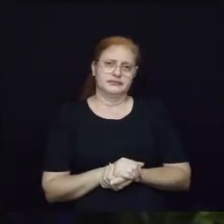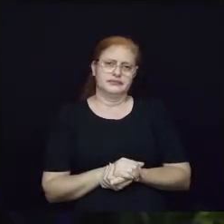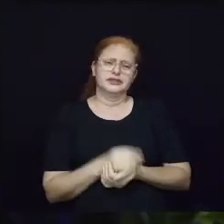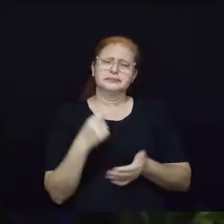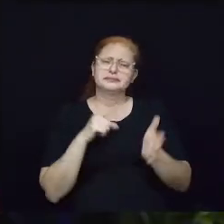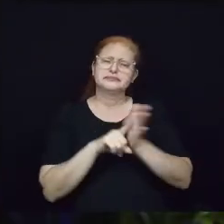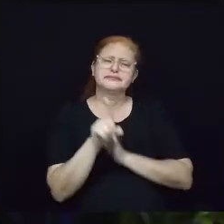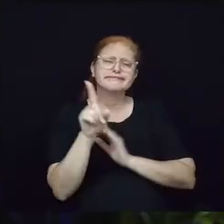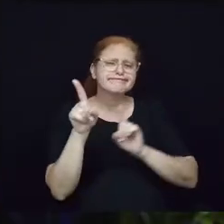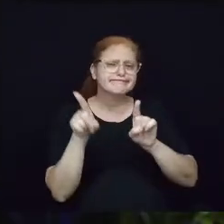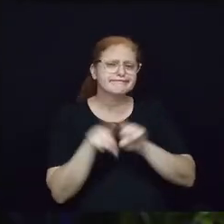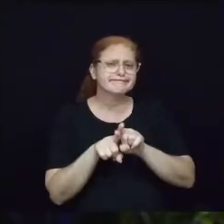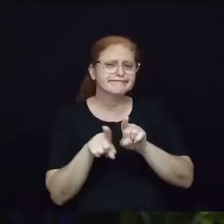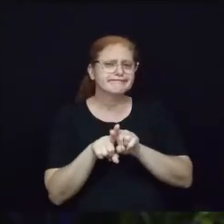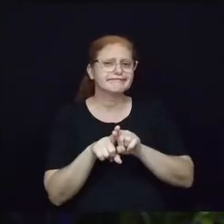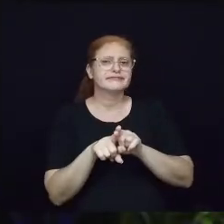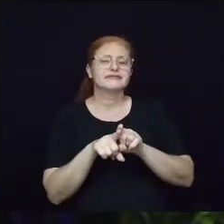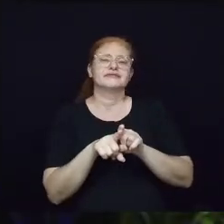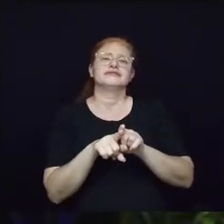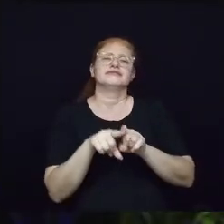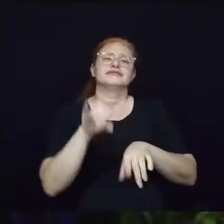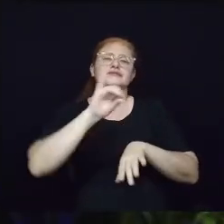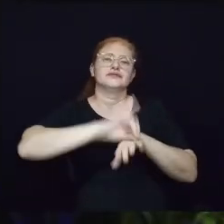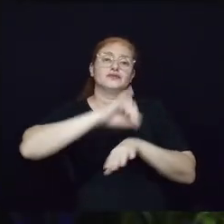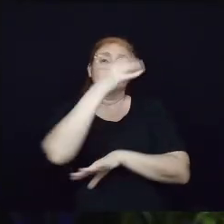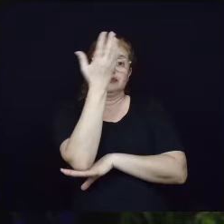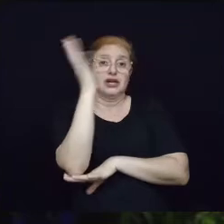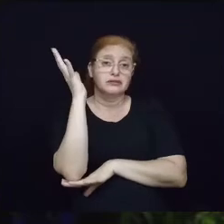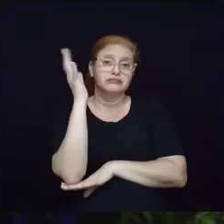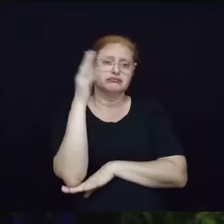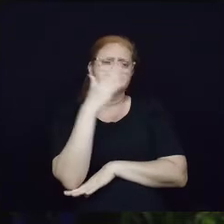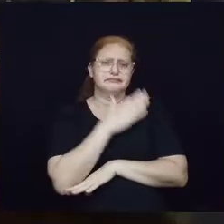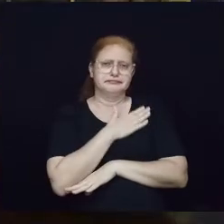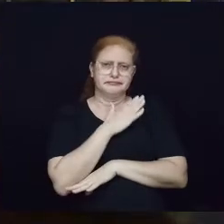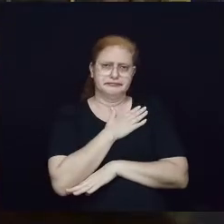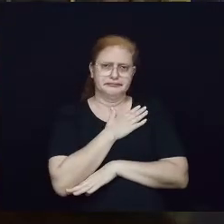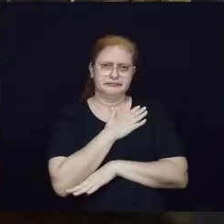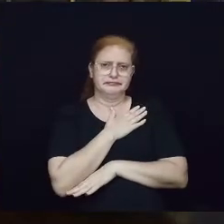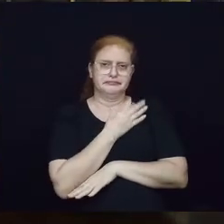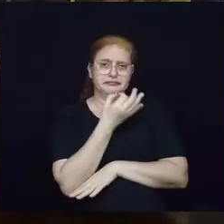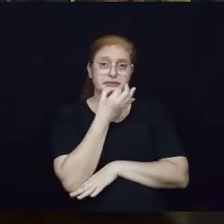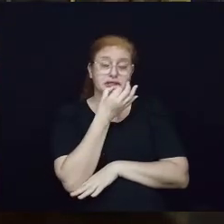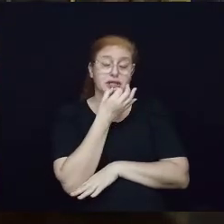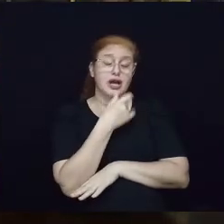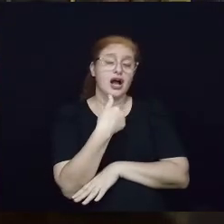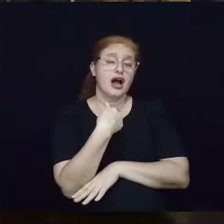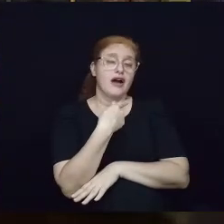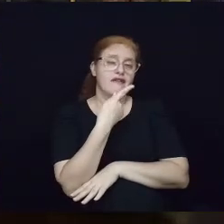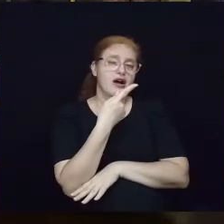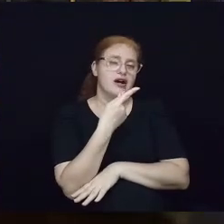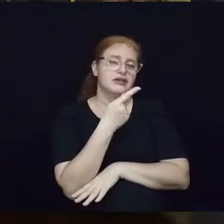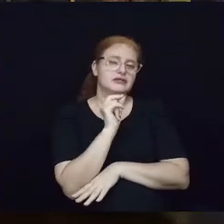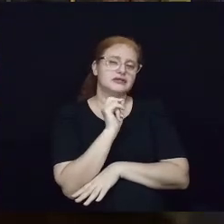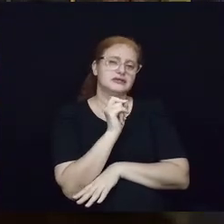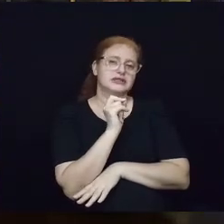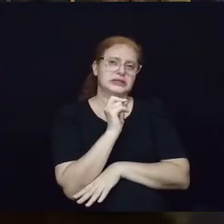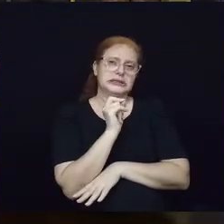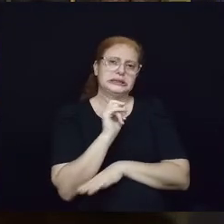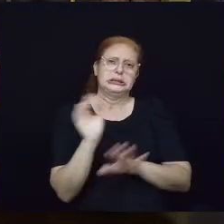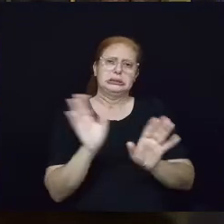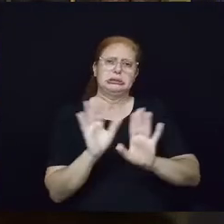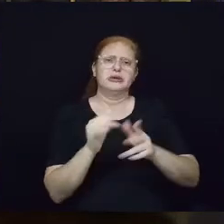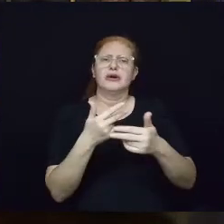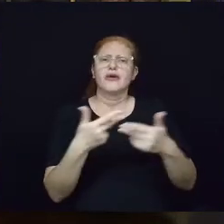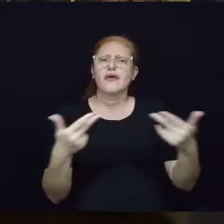Eu perguntei também, no caso da Árvore, para mim, eu disse assim, não é uma